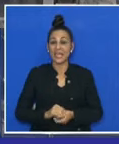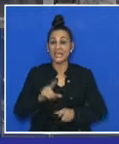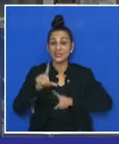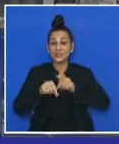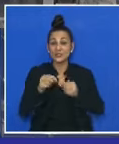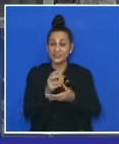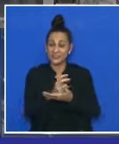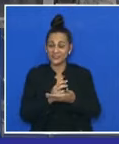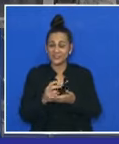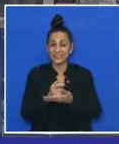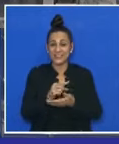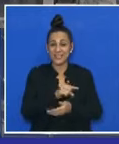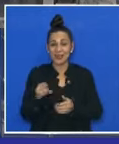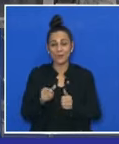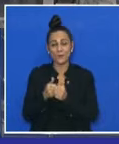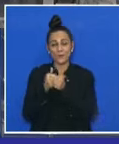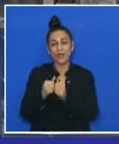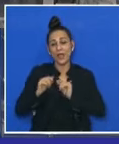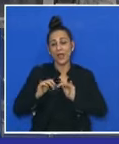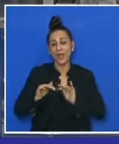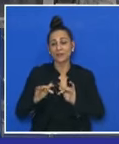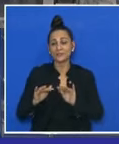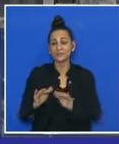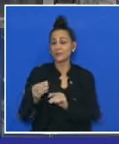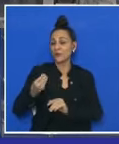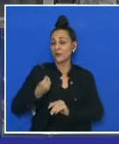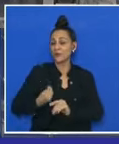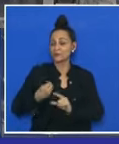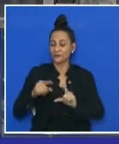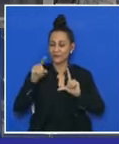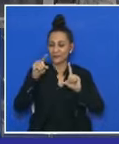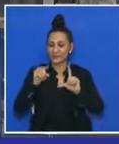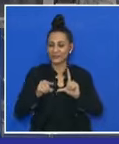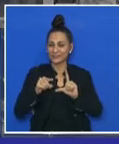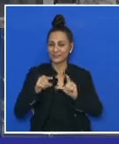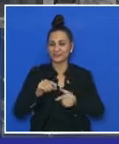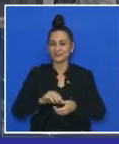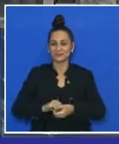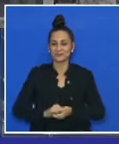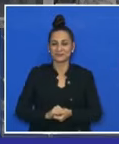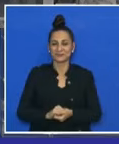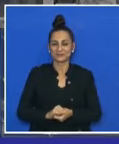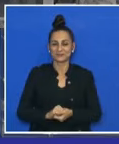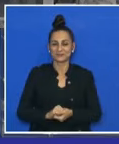Esse é o sorteio da Quina que você acompanha ao vivo pela Rede TV.